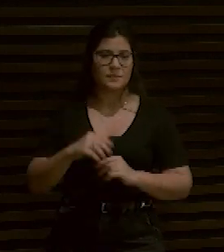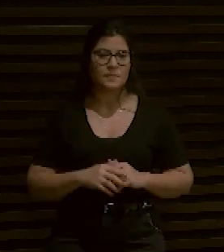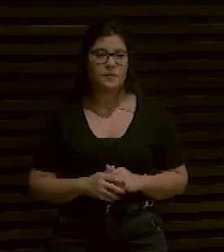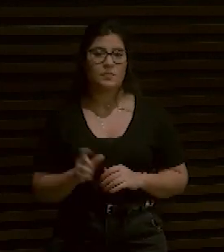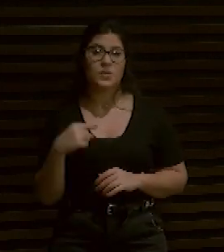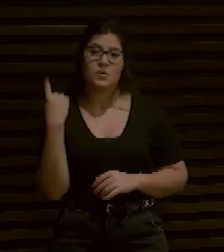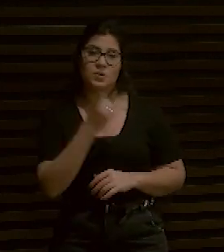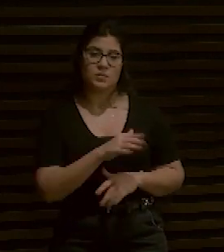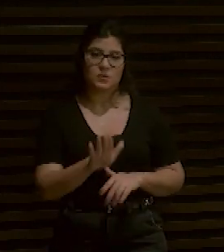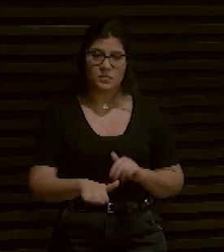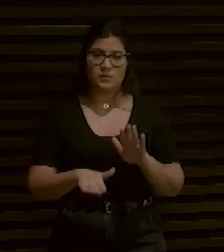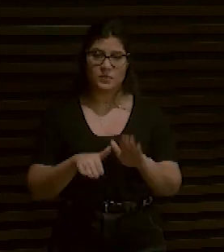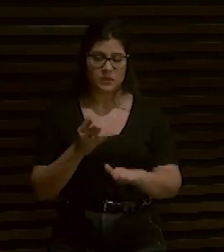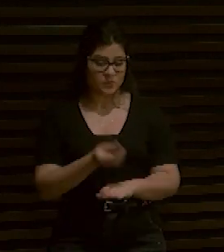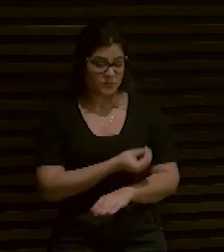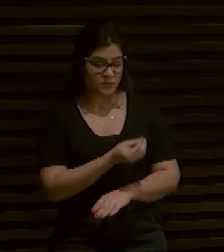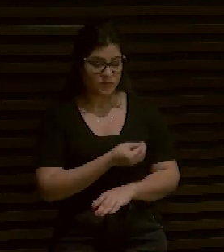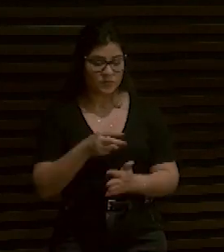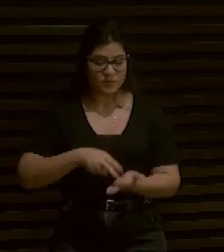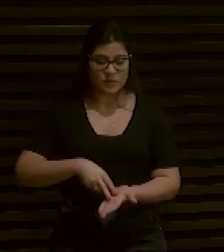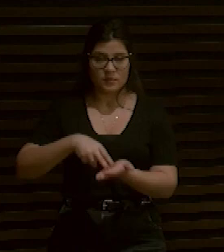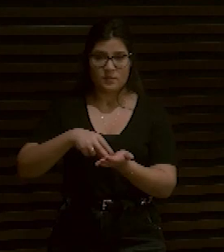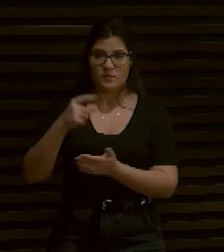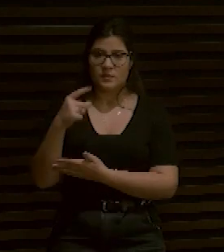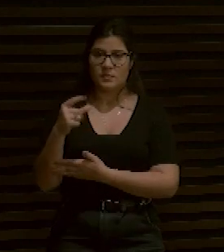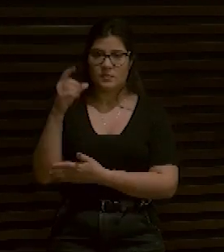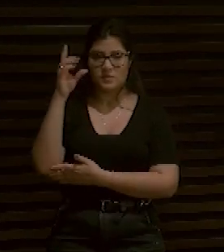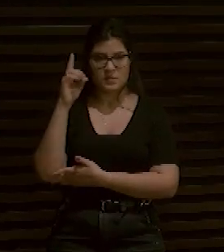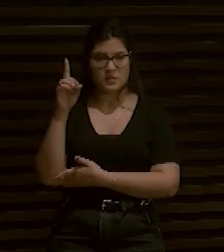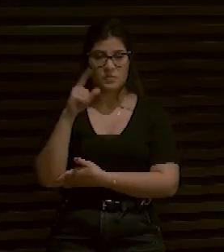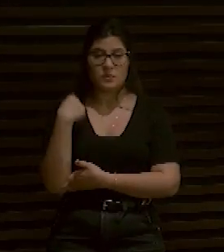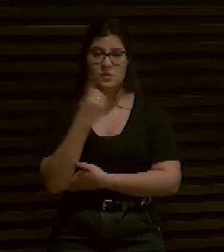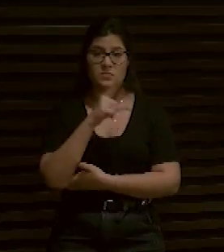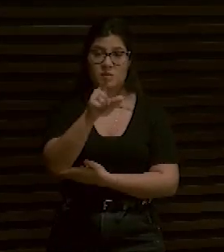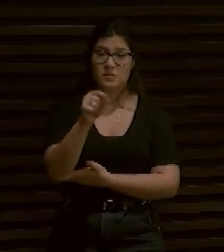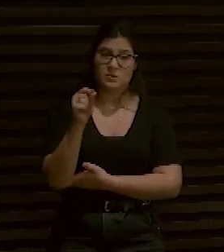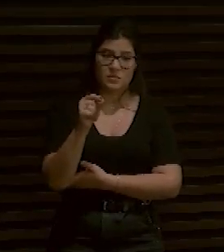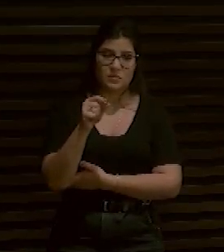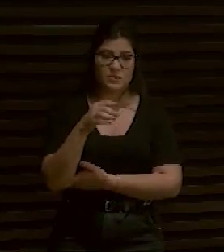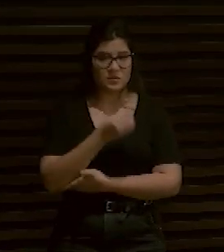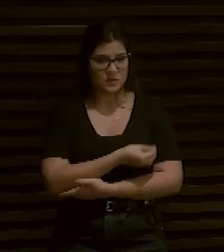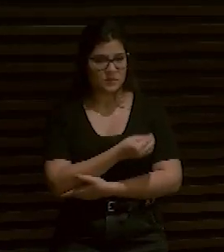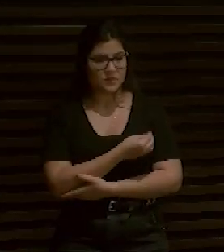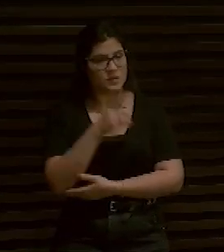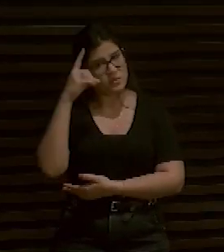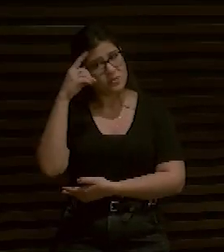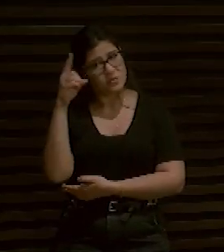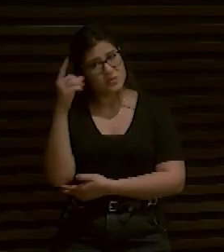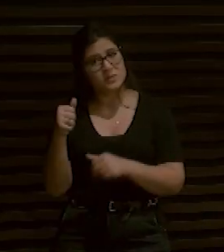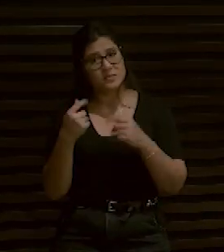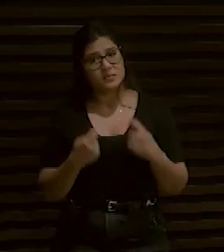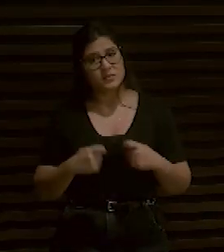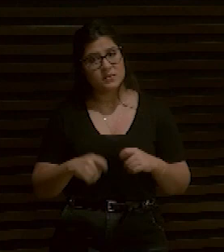Os nossos passos precisam estar firmados na palavra de Deus, amados. As nossas decisões cotidianas precisam, em primeiro lugar, buscar a glória